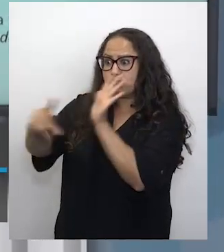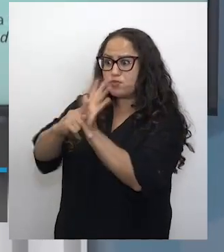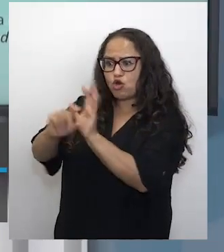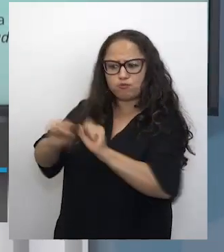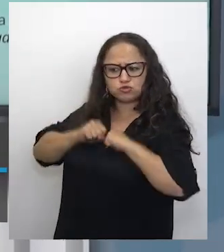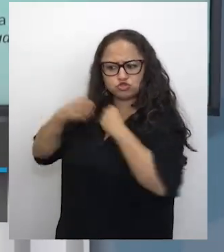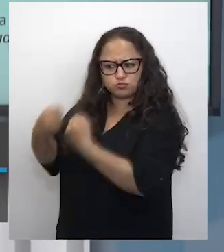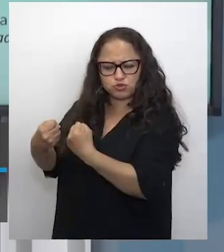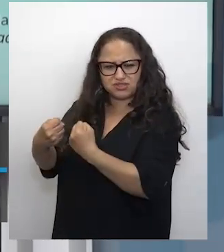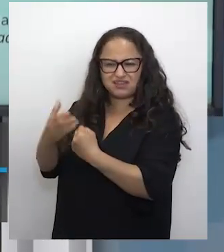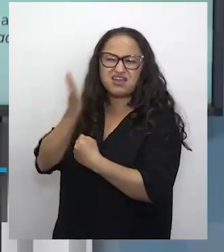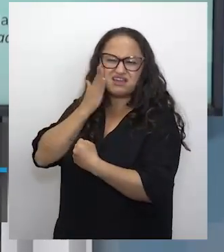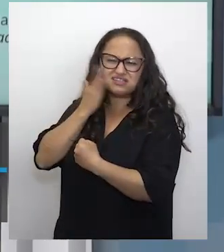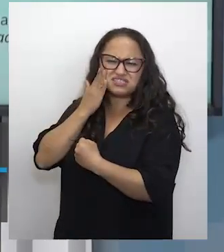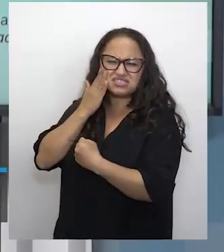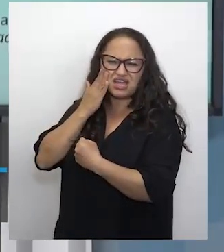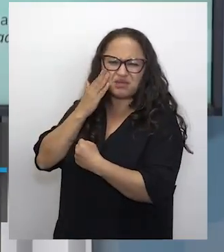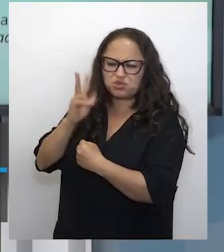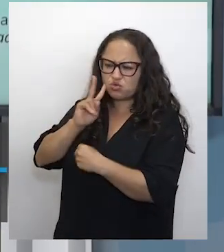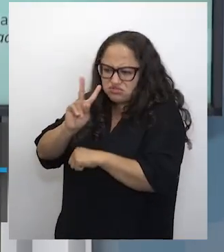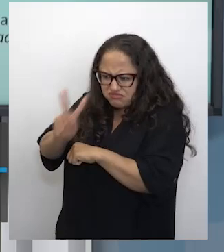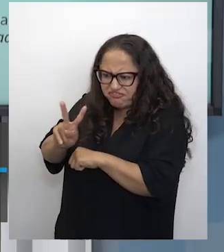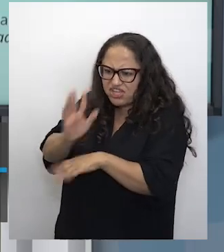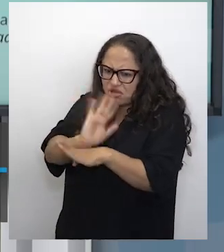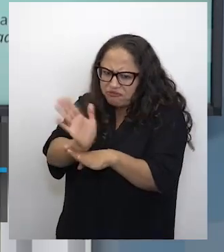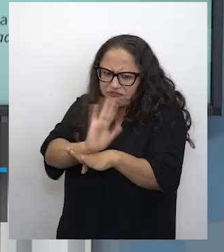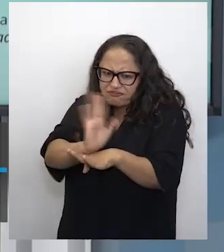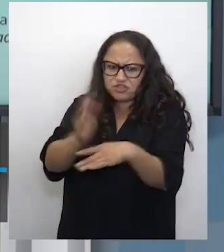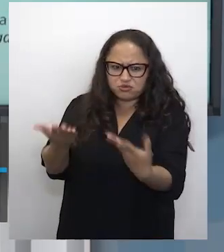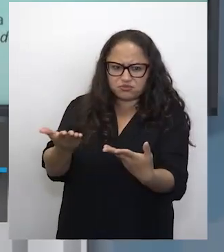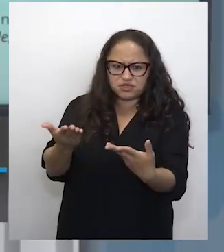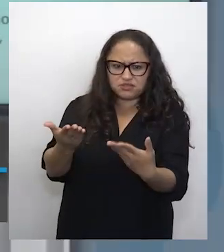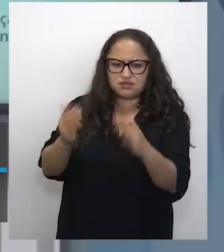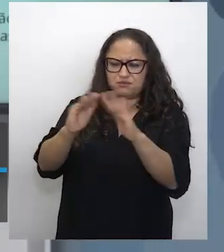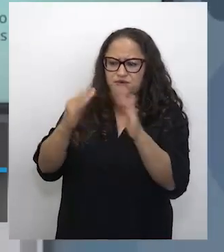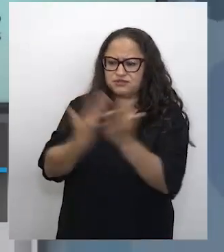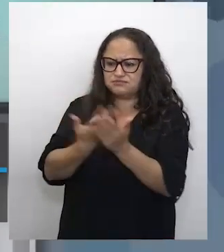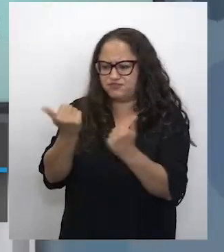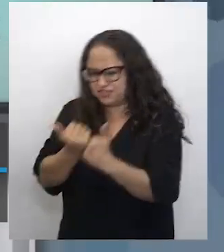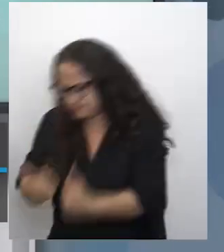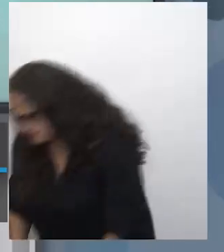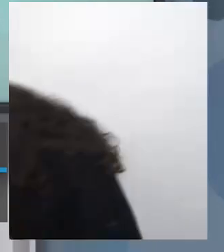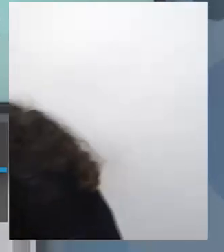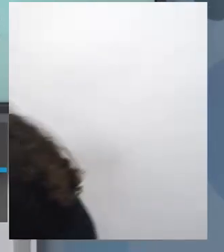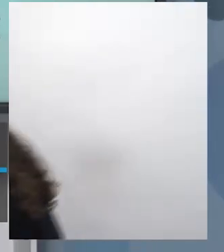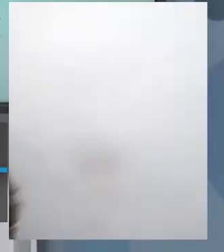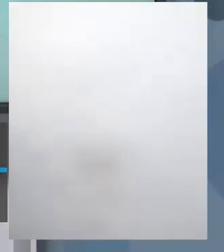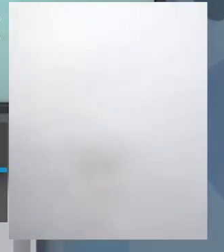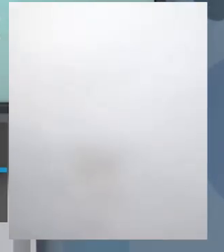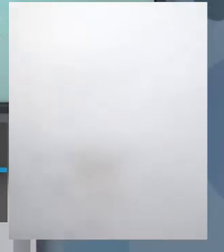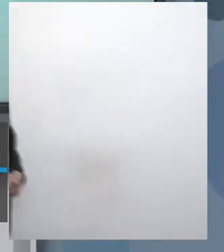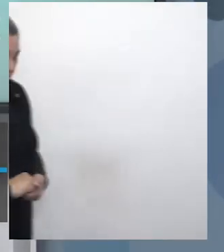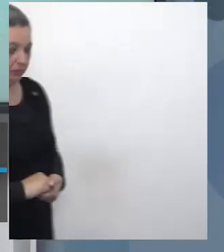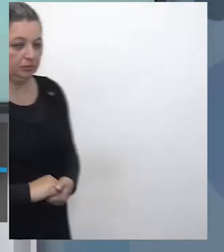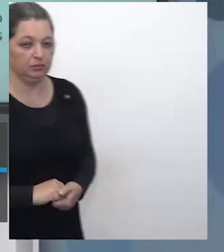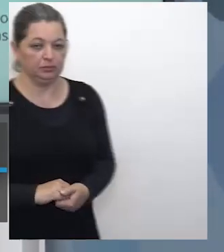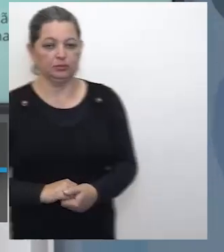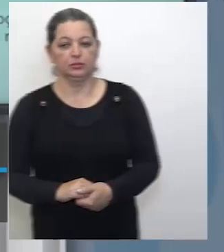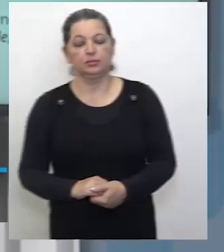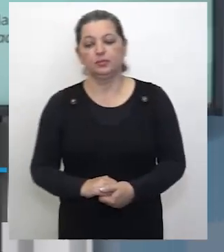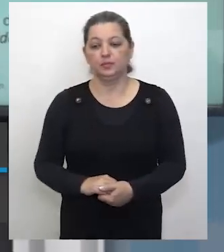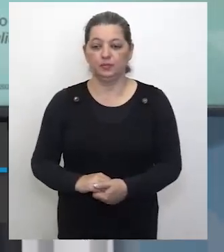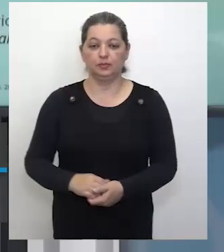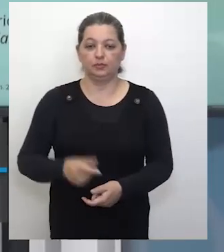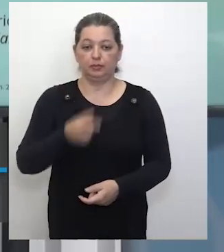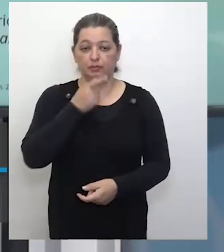meio que quando a gente vê filme, essas coisas, que tem esse território é da galera que vende peixe. Aquele território